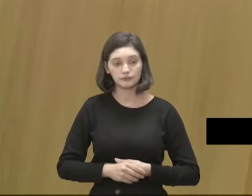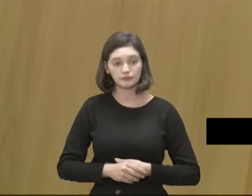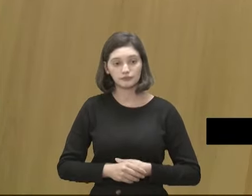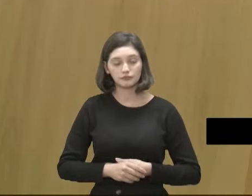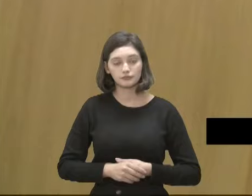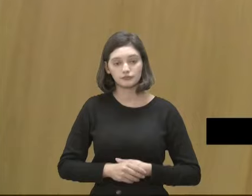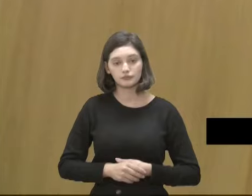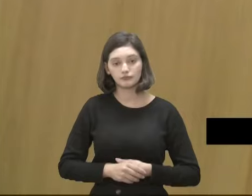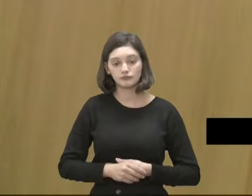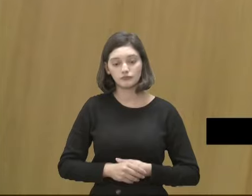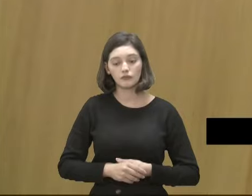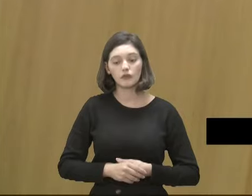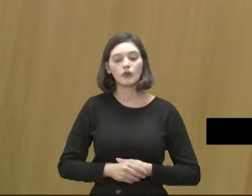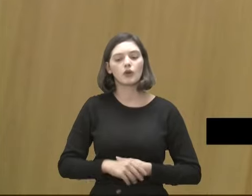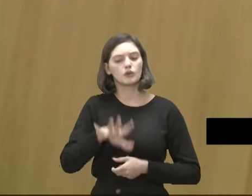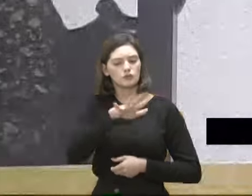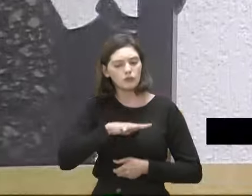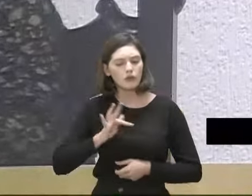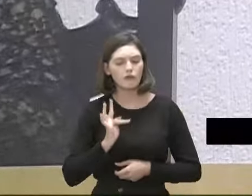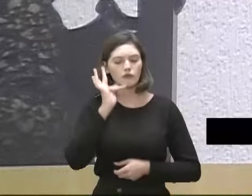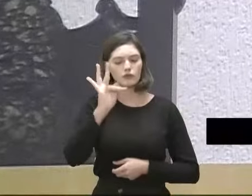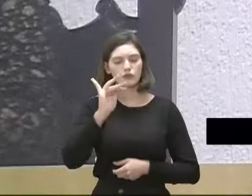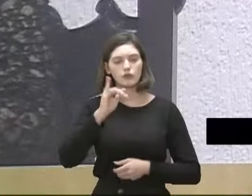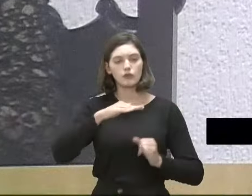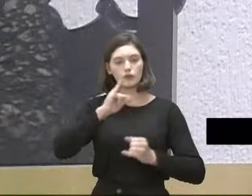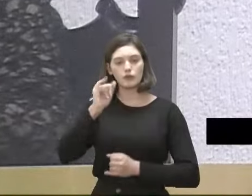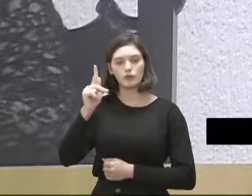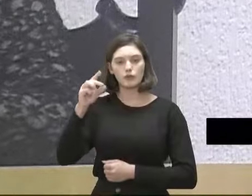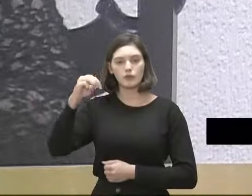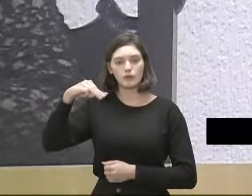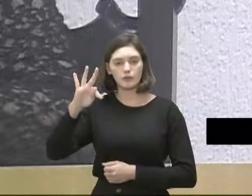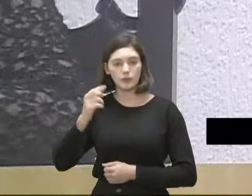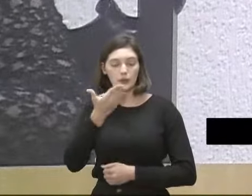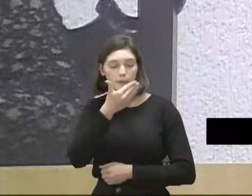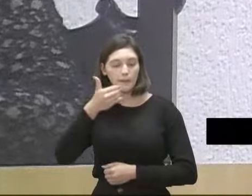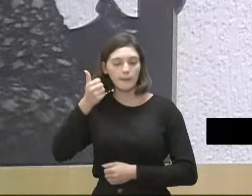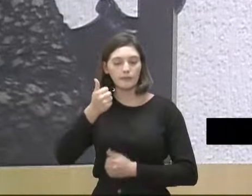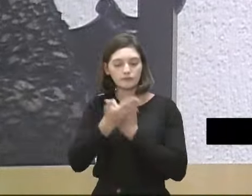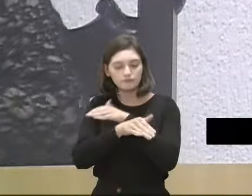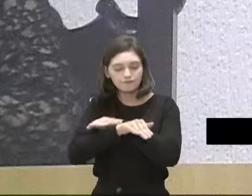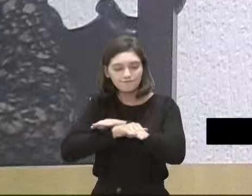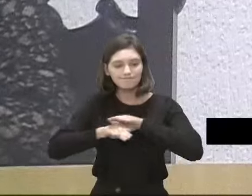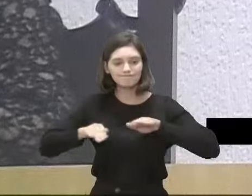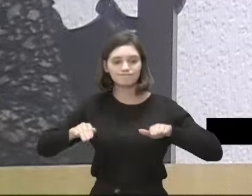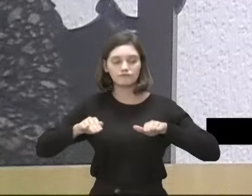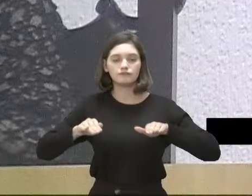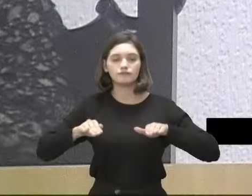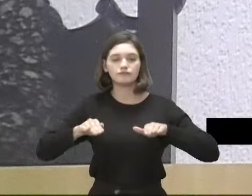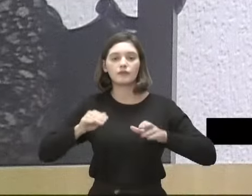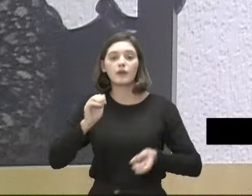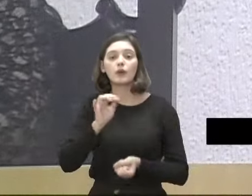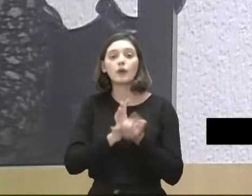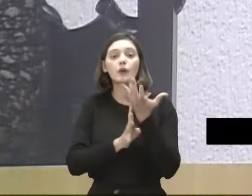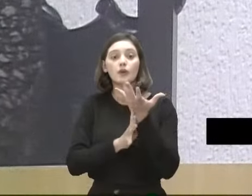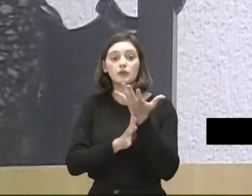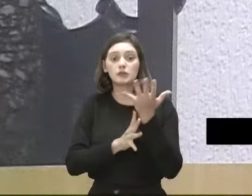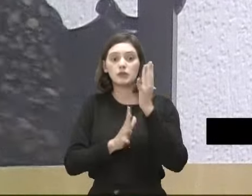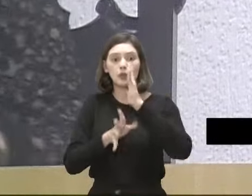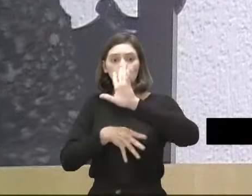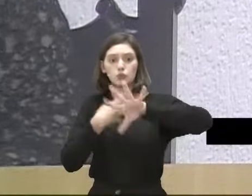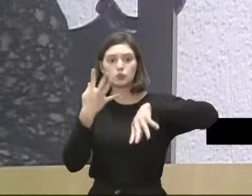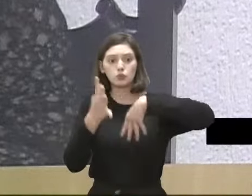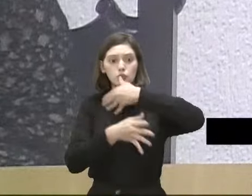num cenário futuro, o Instituto, ele vindo a se extinguir, esse cenário seria o mais caótico